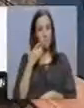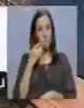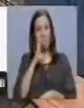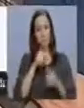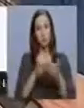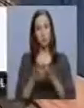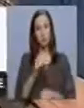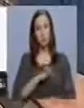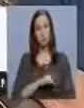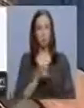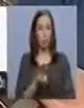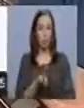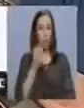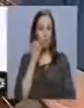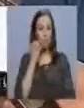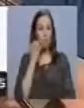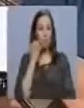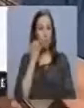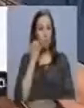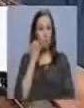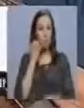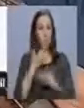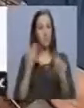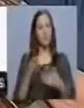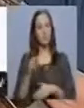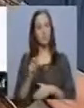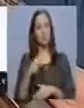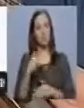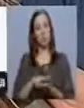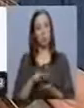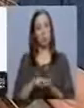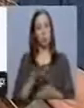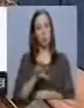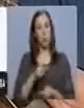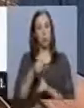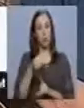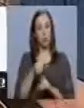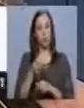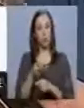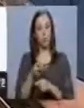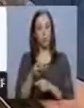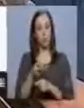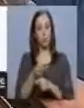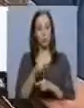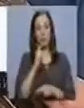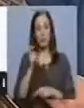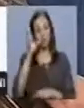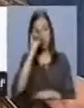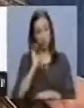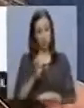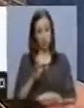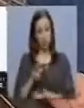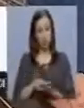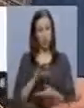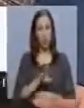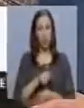que eu sei é que dia 3 vamos aprovar uma forma de luta. Porque, já dissemos isso ao Governo, vamos aprovar uma forma de luta